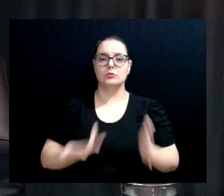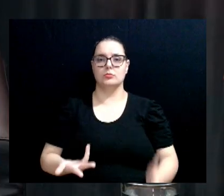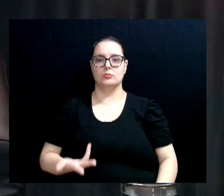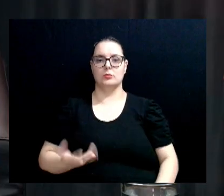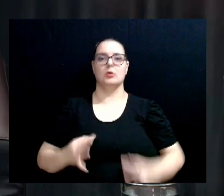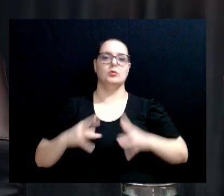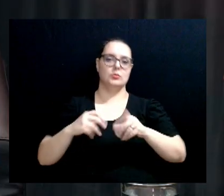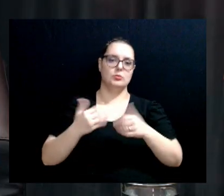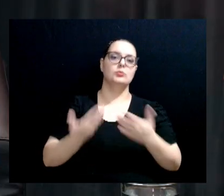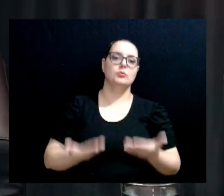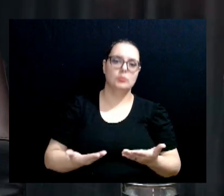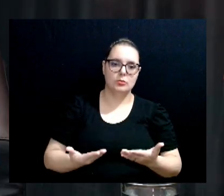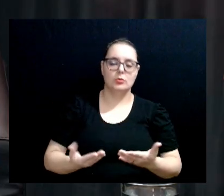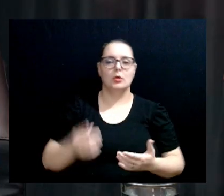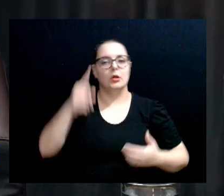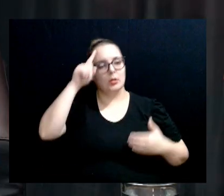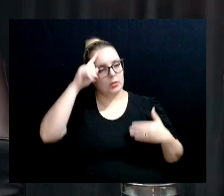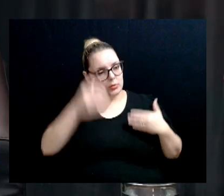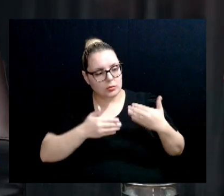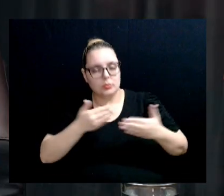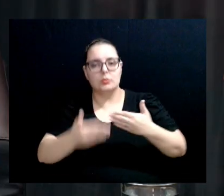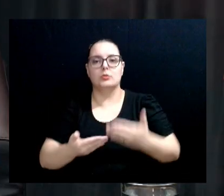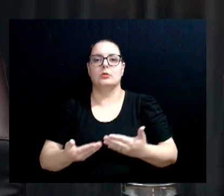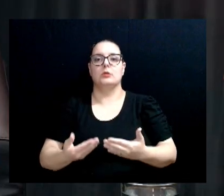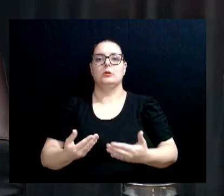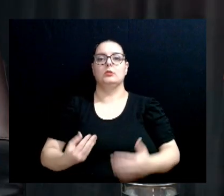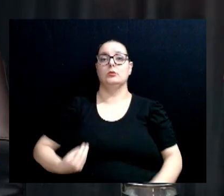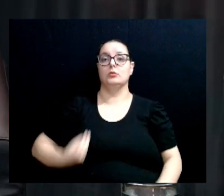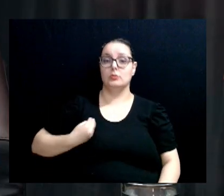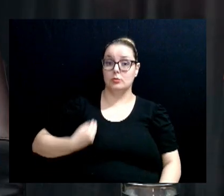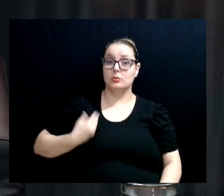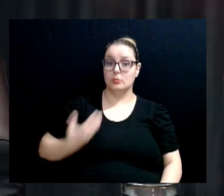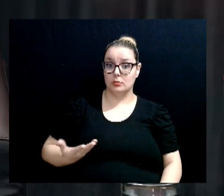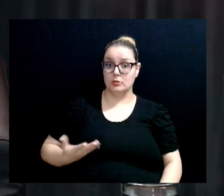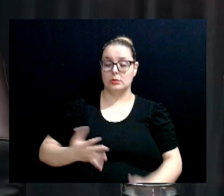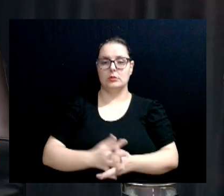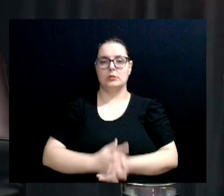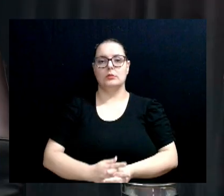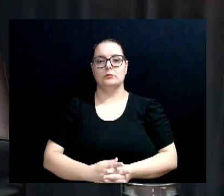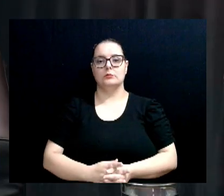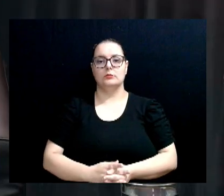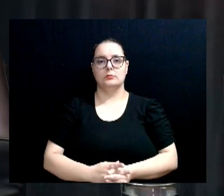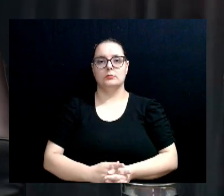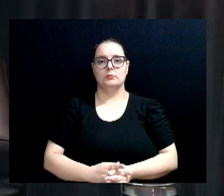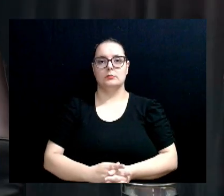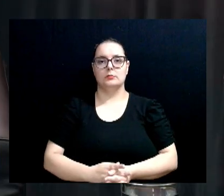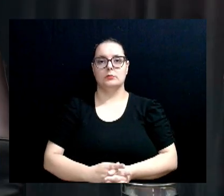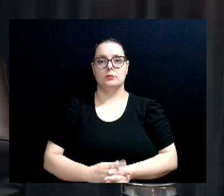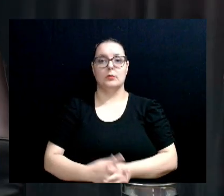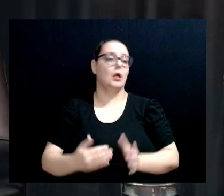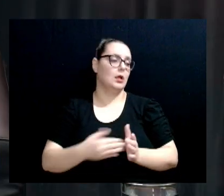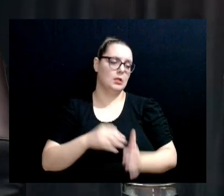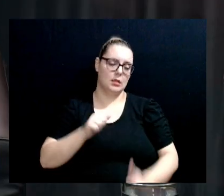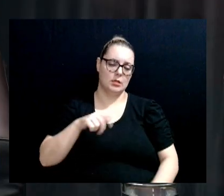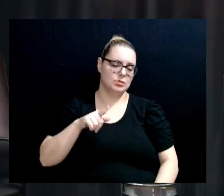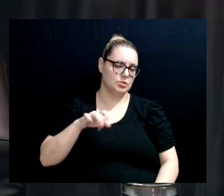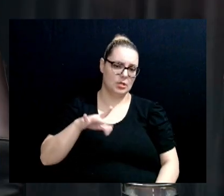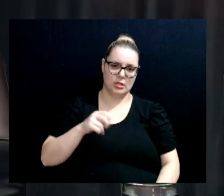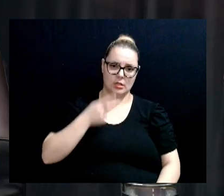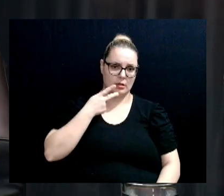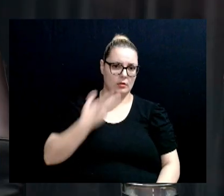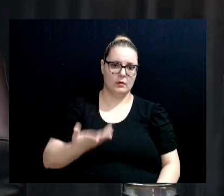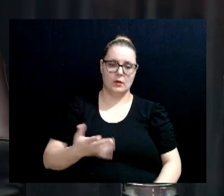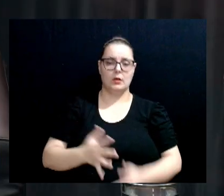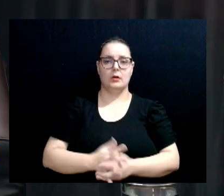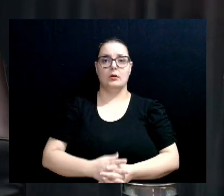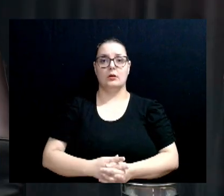da sua rotina, dentro da sua vida, e como até a Angélica falou, e muito bem com